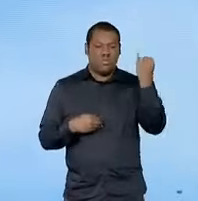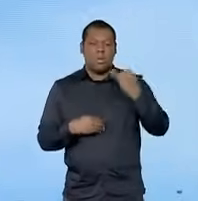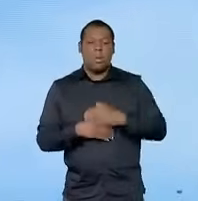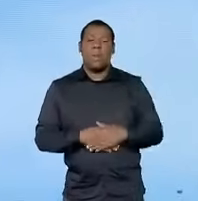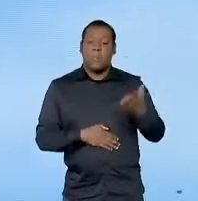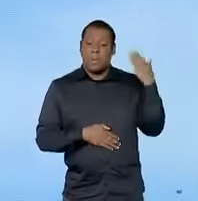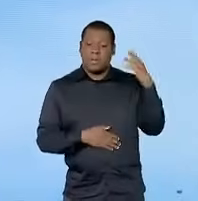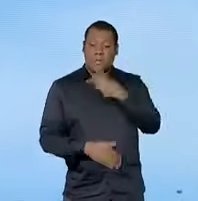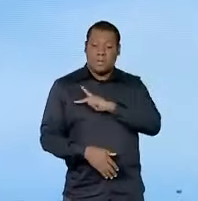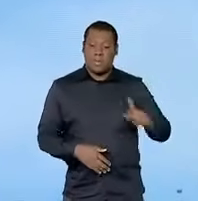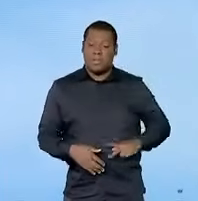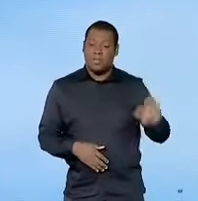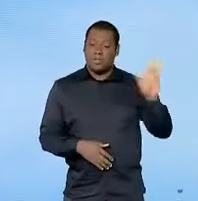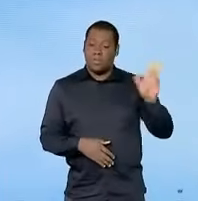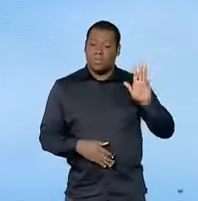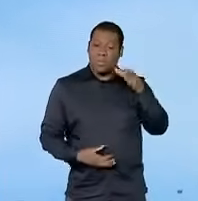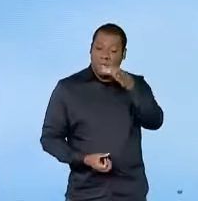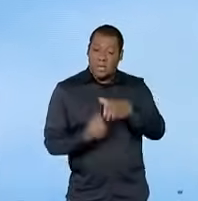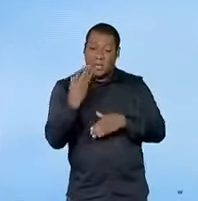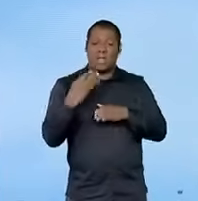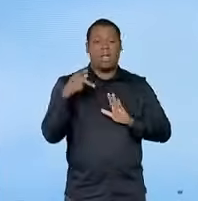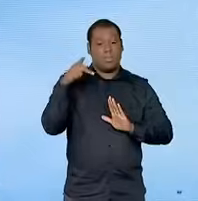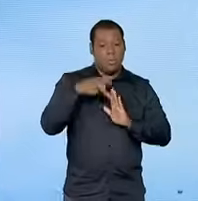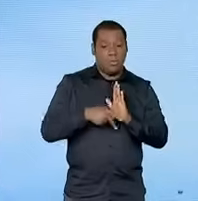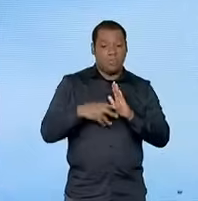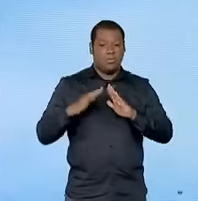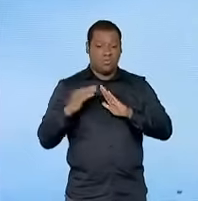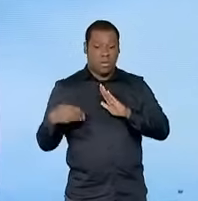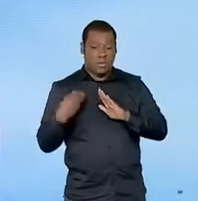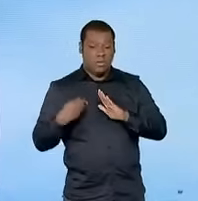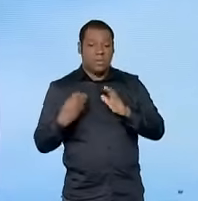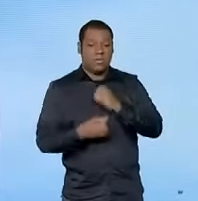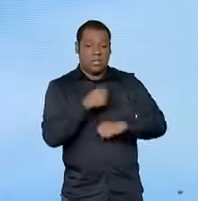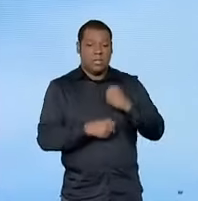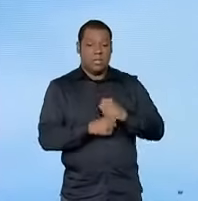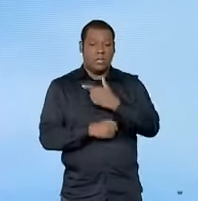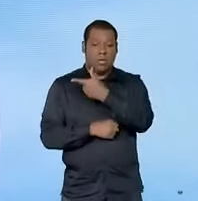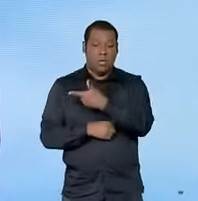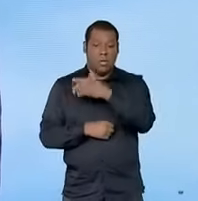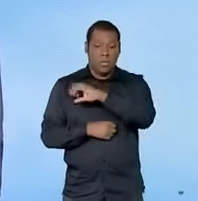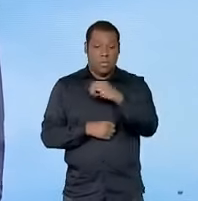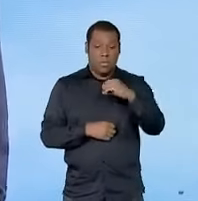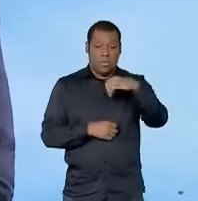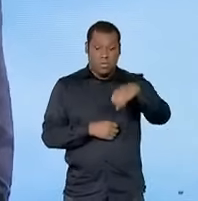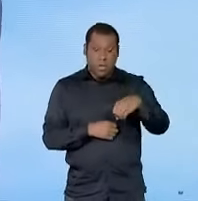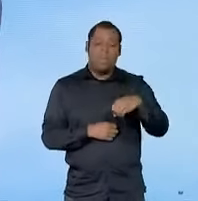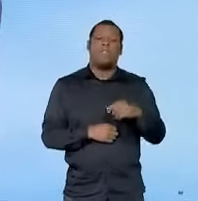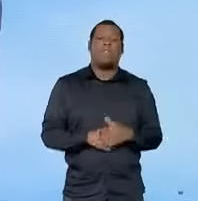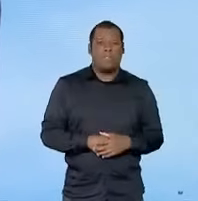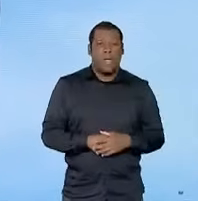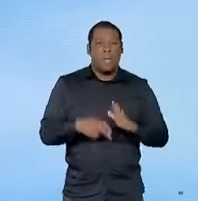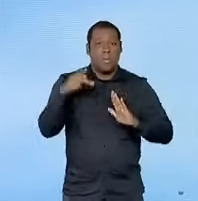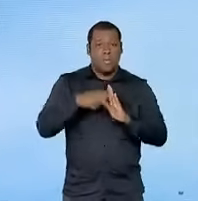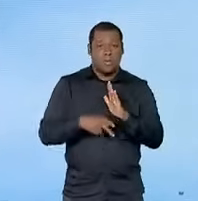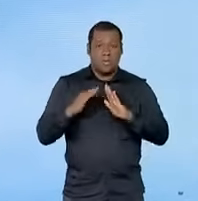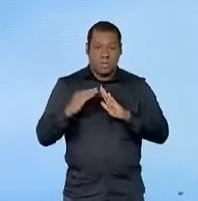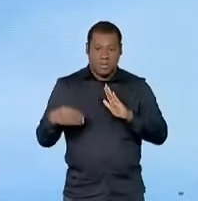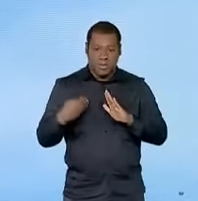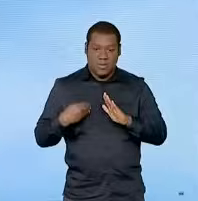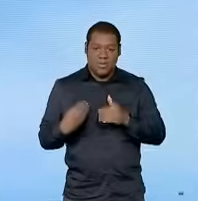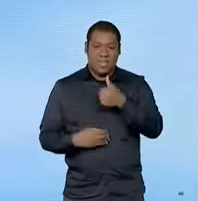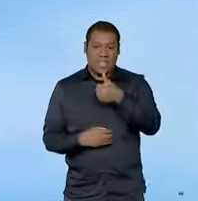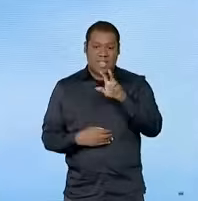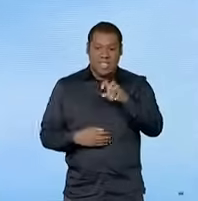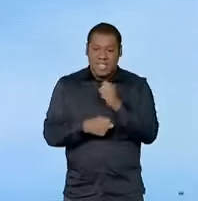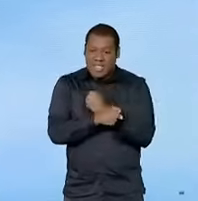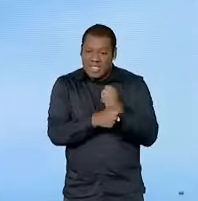em 2009. Nunca é demais lembrar, presidente, que nestes 15 anos do Minha Casa Minha Vida já foram entregues